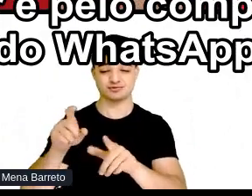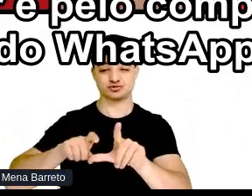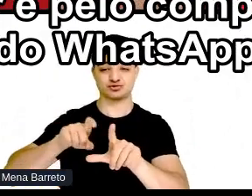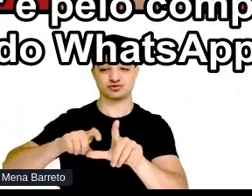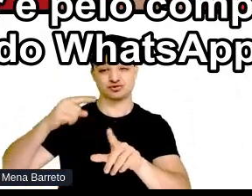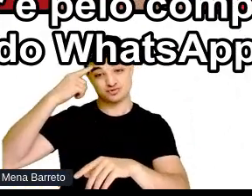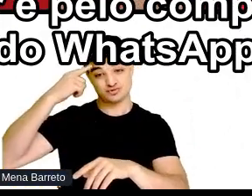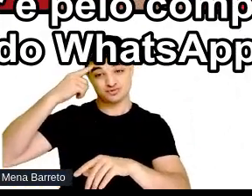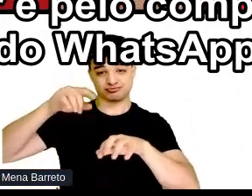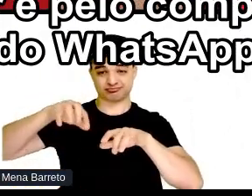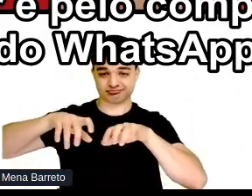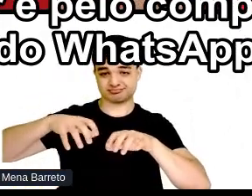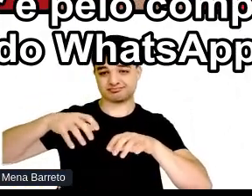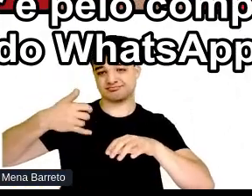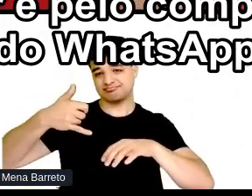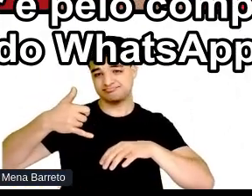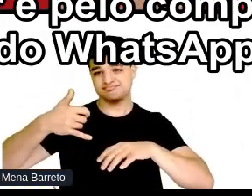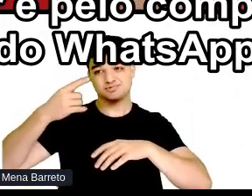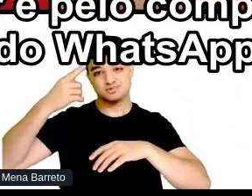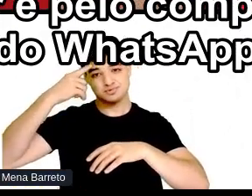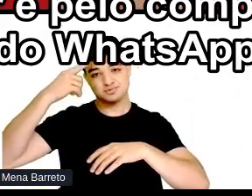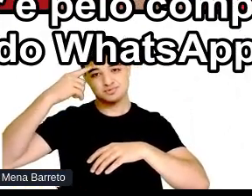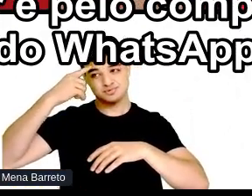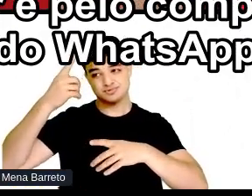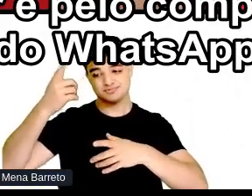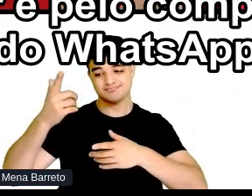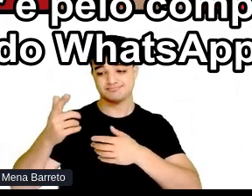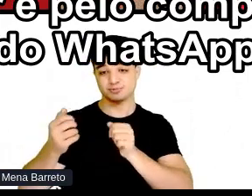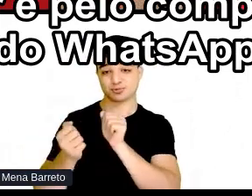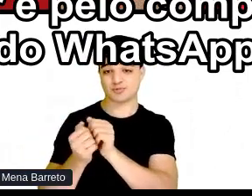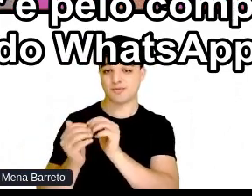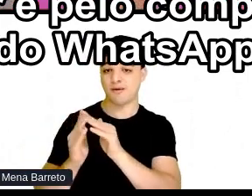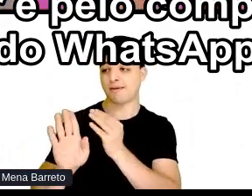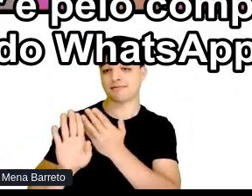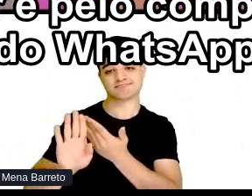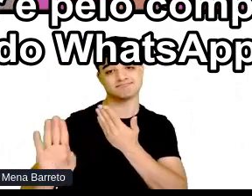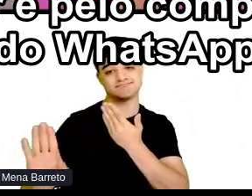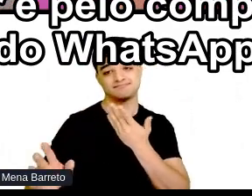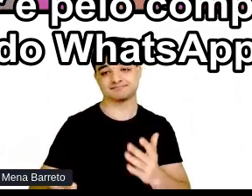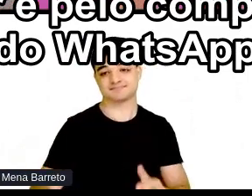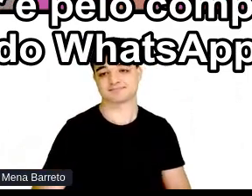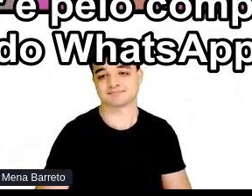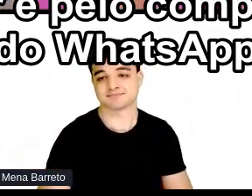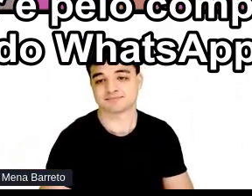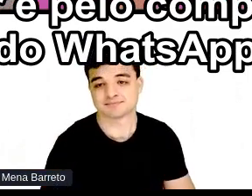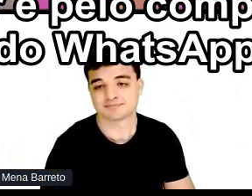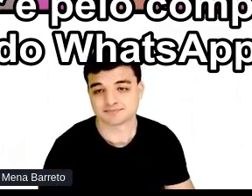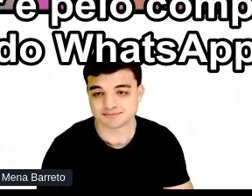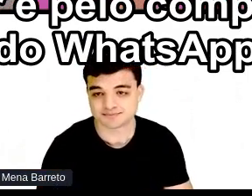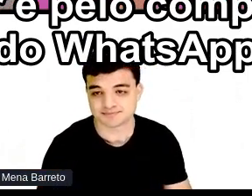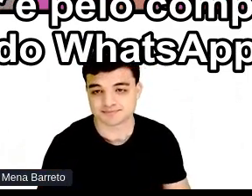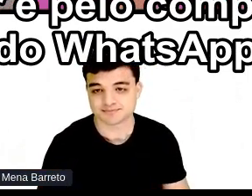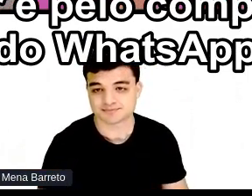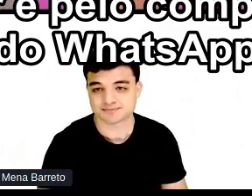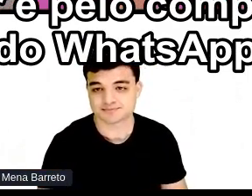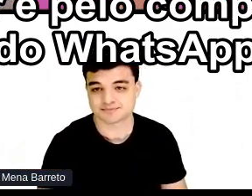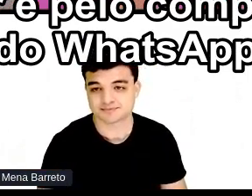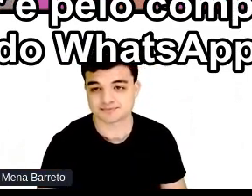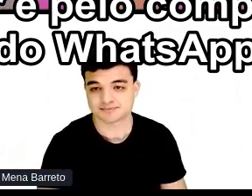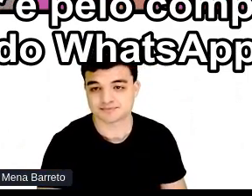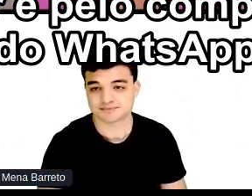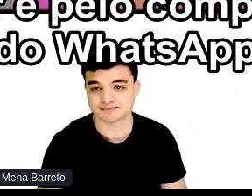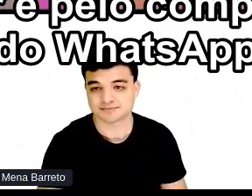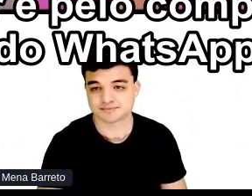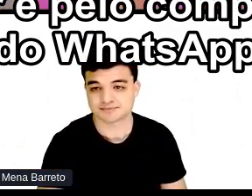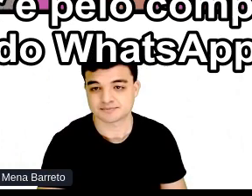A gente tem, por último, a tendência da insegurança online. Essa tendência tem relação a um medo eminente que as pessoas na terceira idade